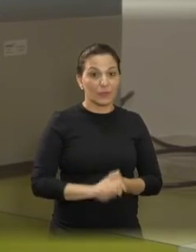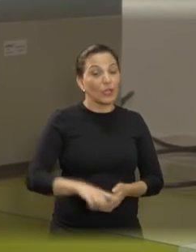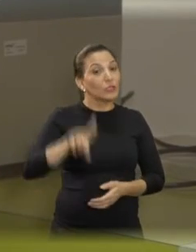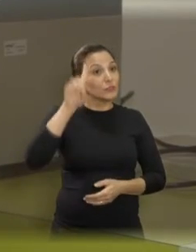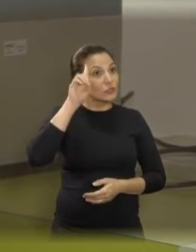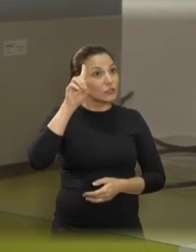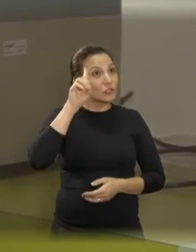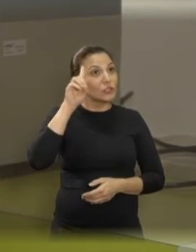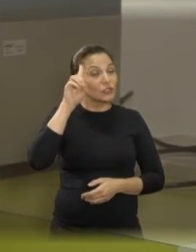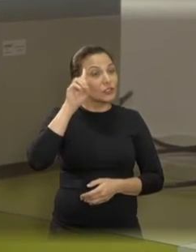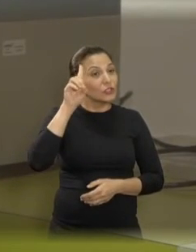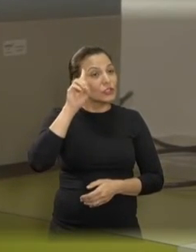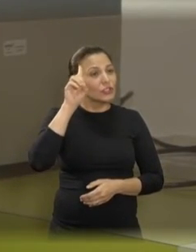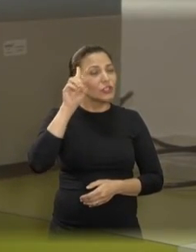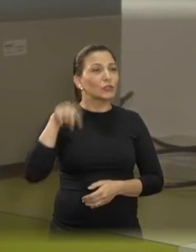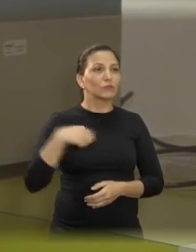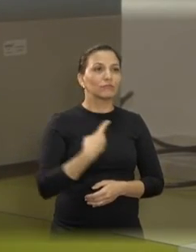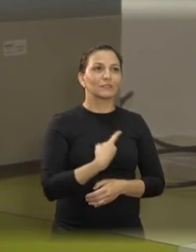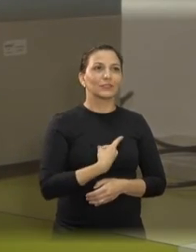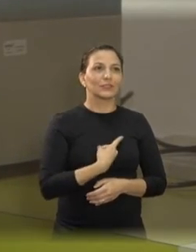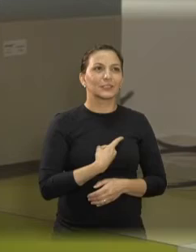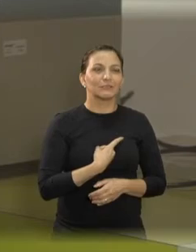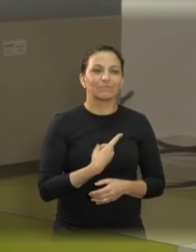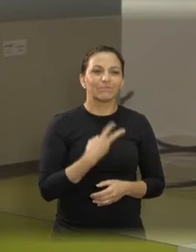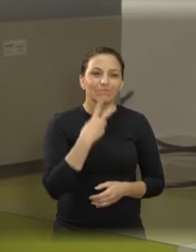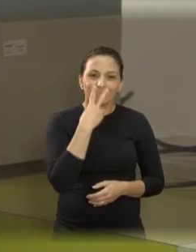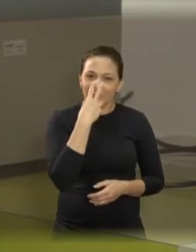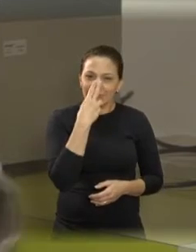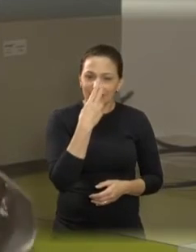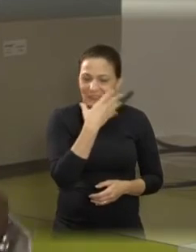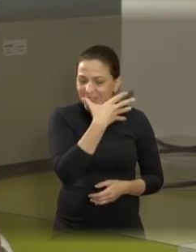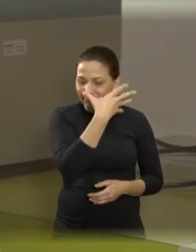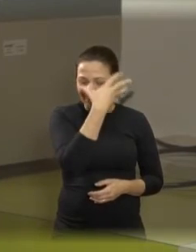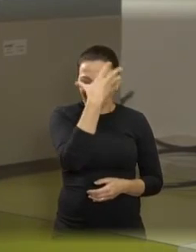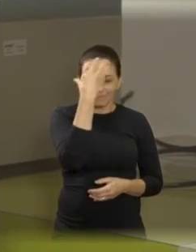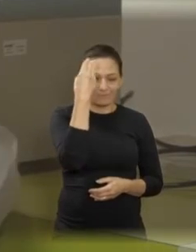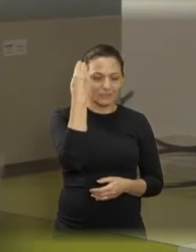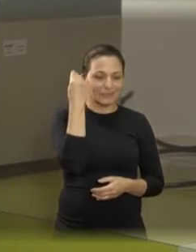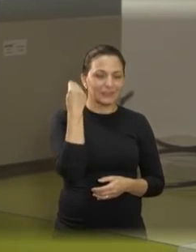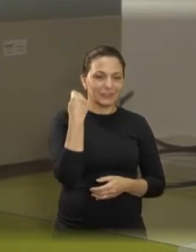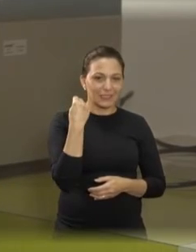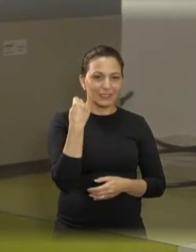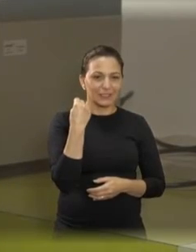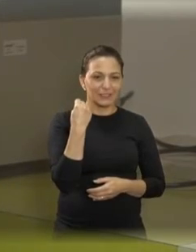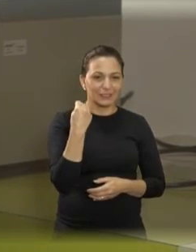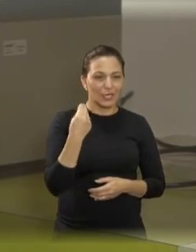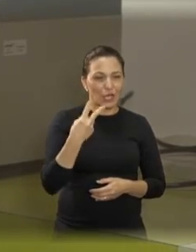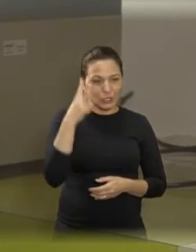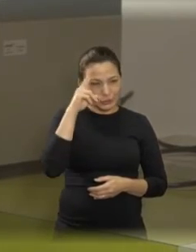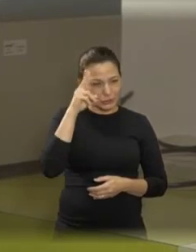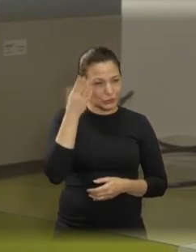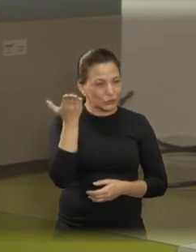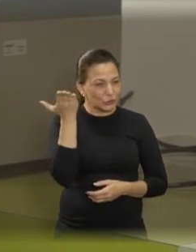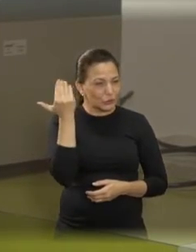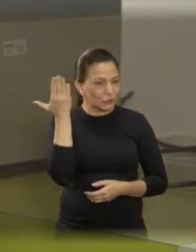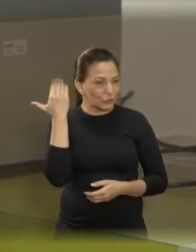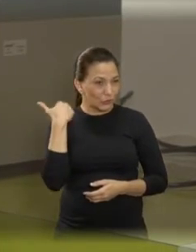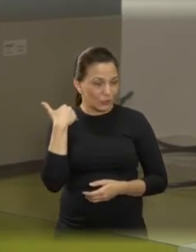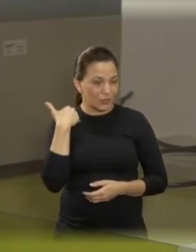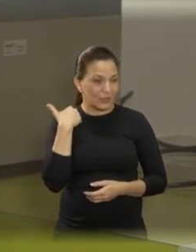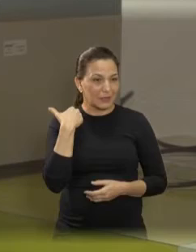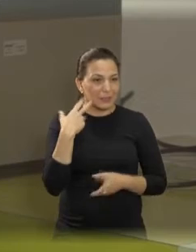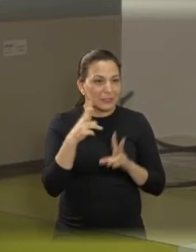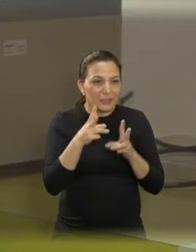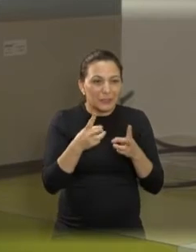rotina, assim, no dia a dia, a gente muitas vezes esquece disso. Quando cai a ficha em momentos como